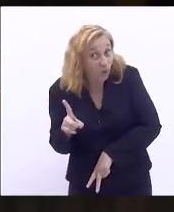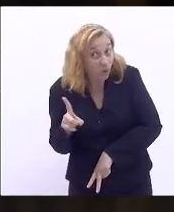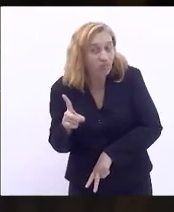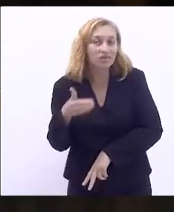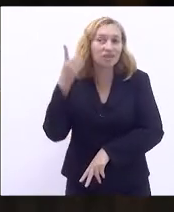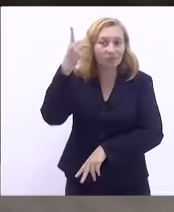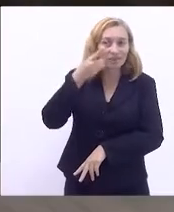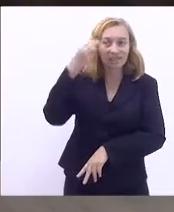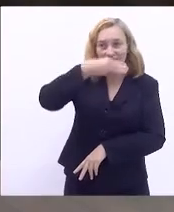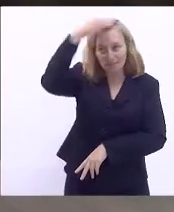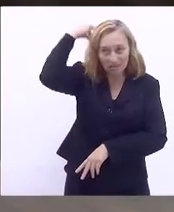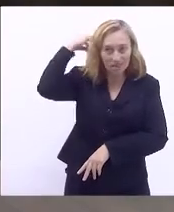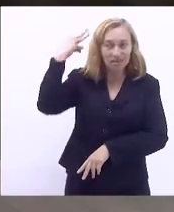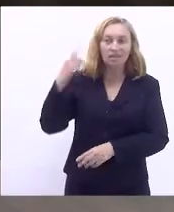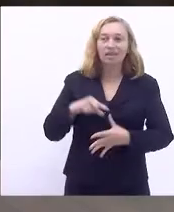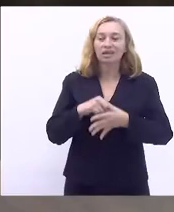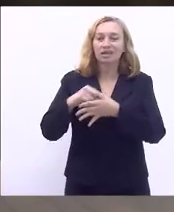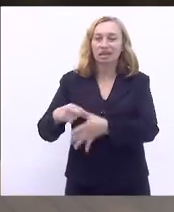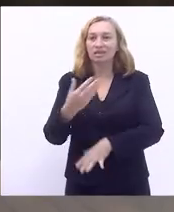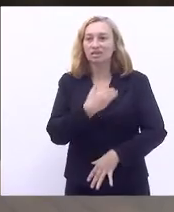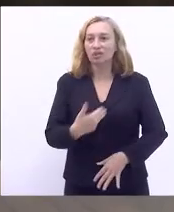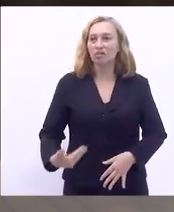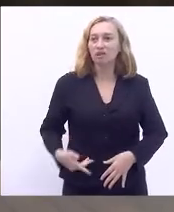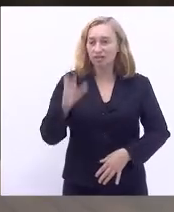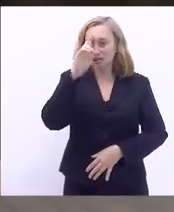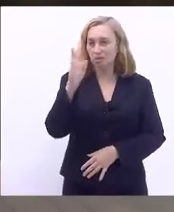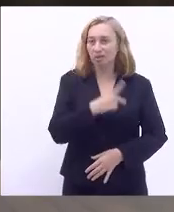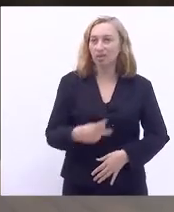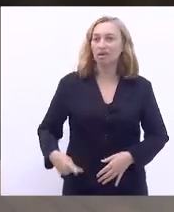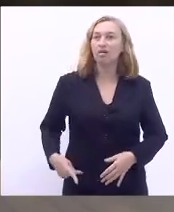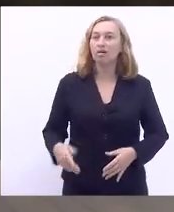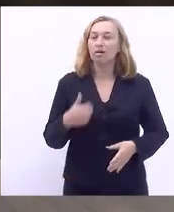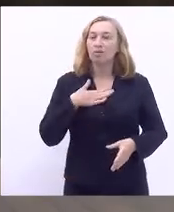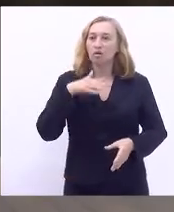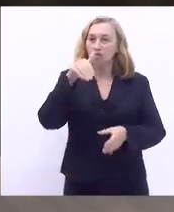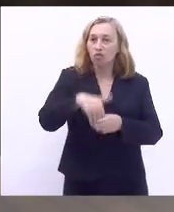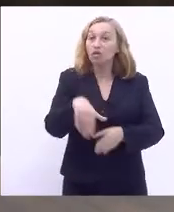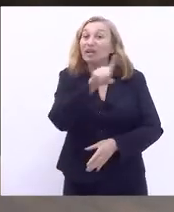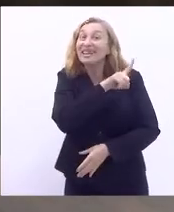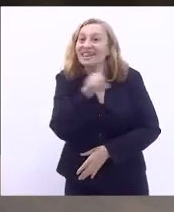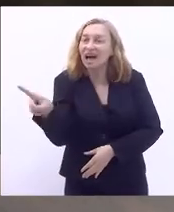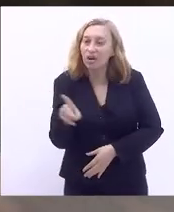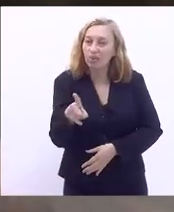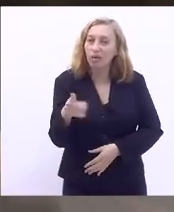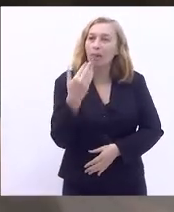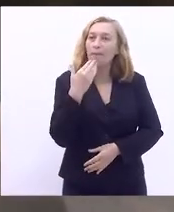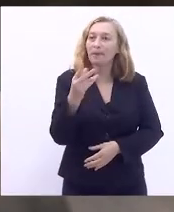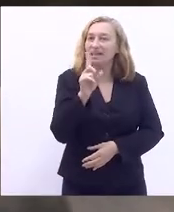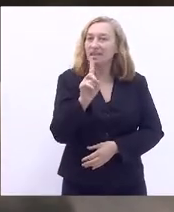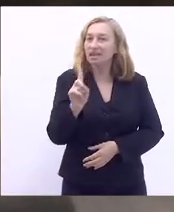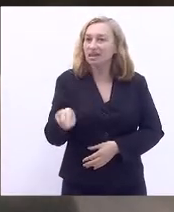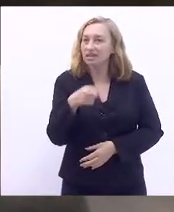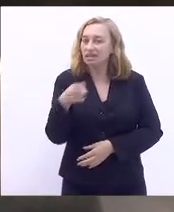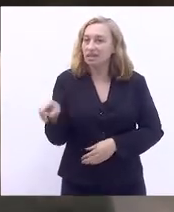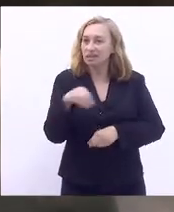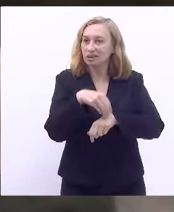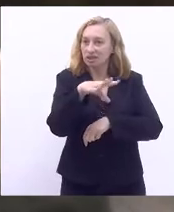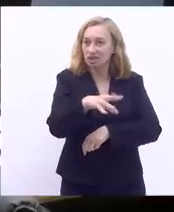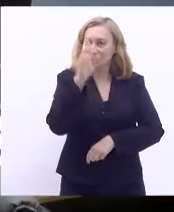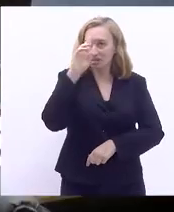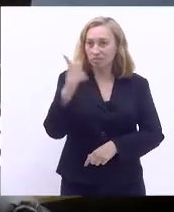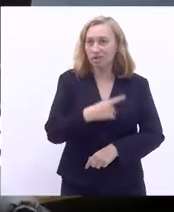Pacheco. Pela liderança de governo, senhor presidente, o meu voto é não. Quero pedir a rejeição aos destaques, senhor